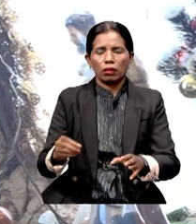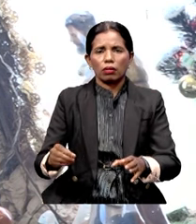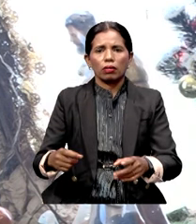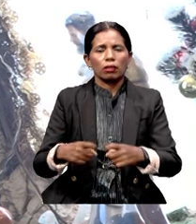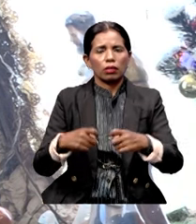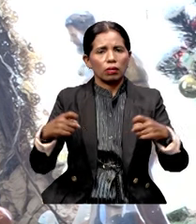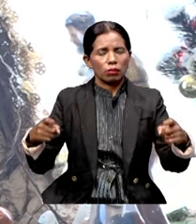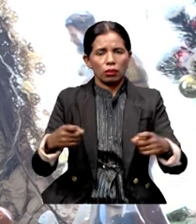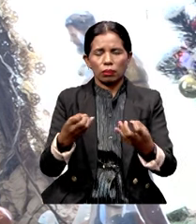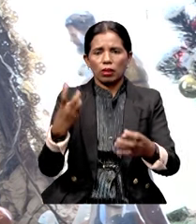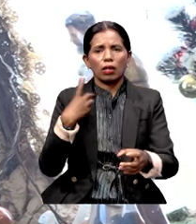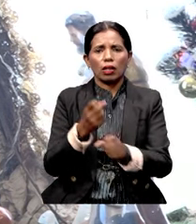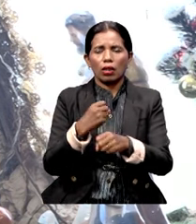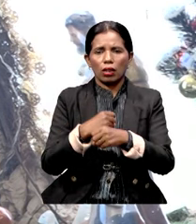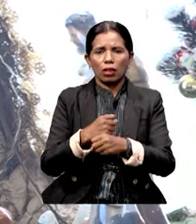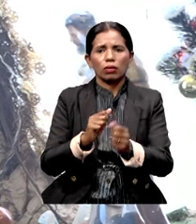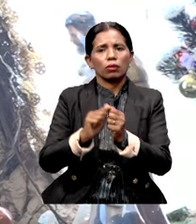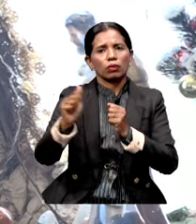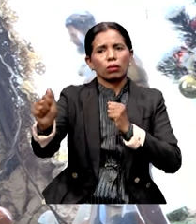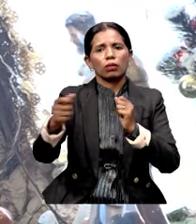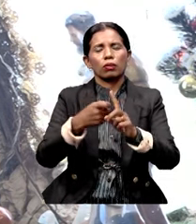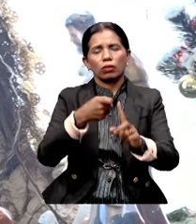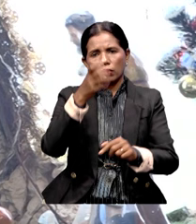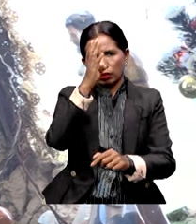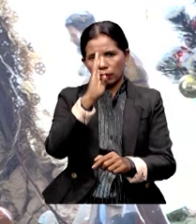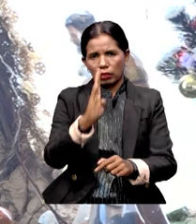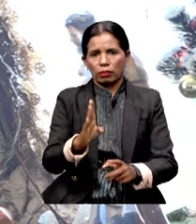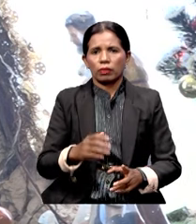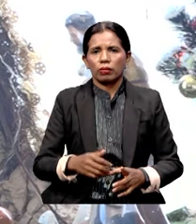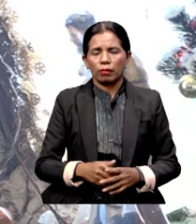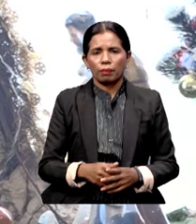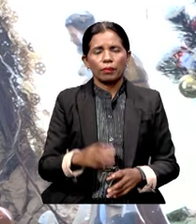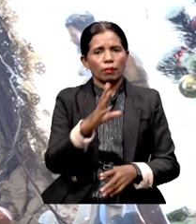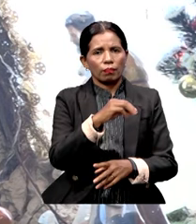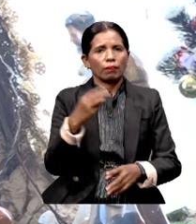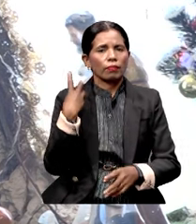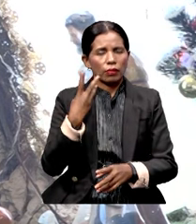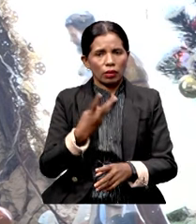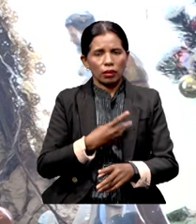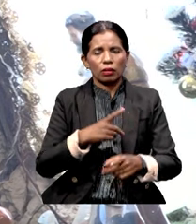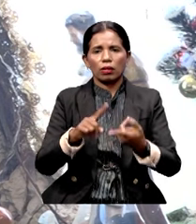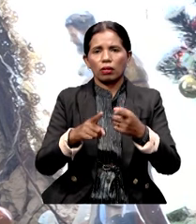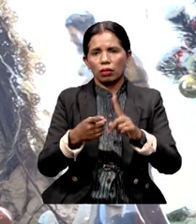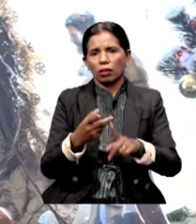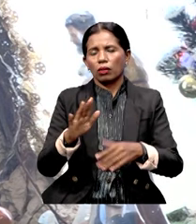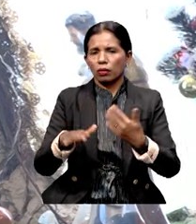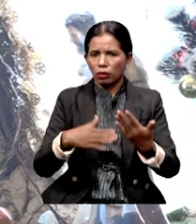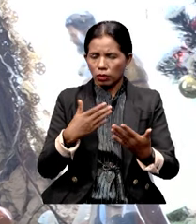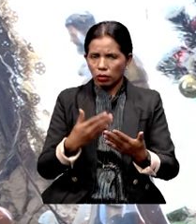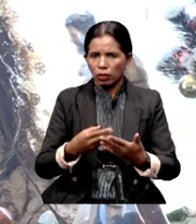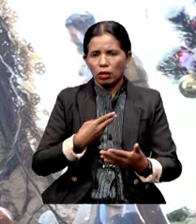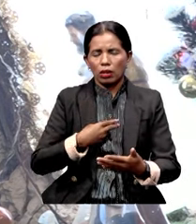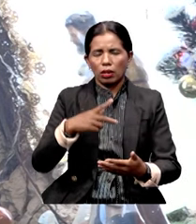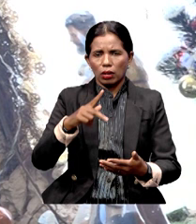inimizade, halo ita do kusimaroma. No itania maluxira. No hahaluxira